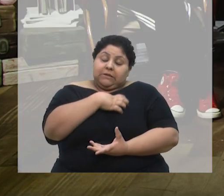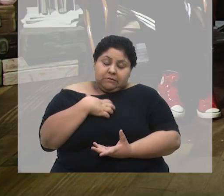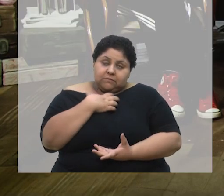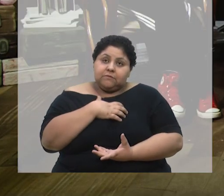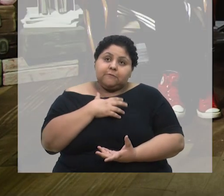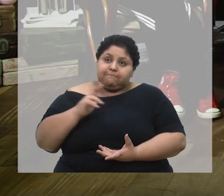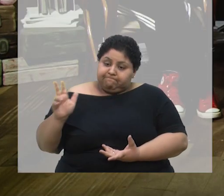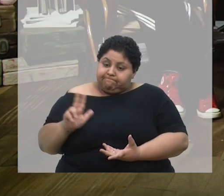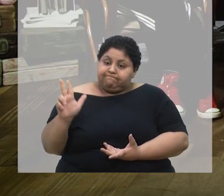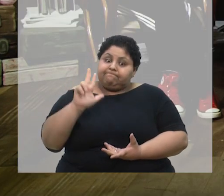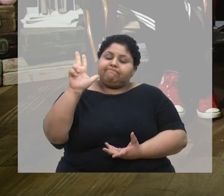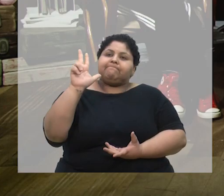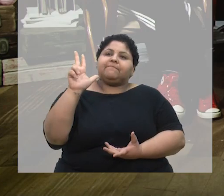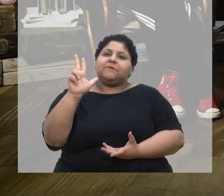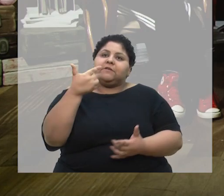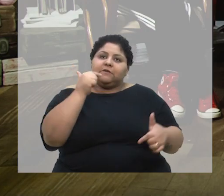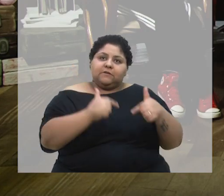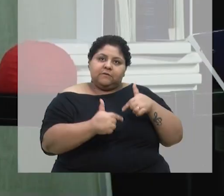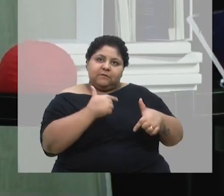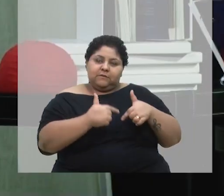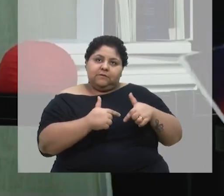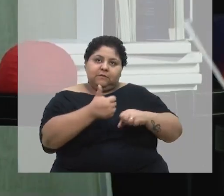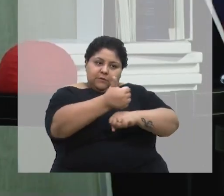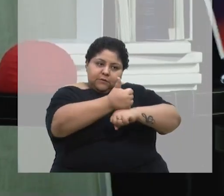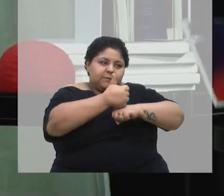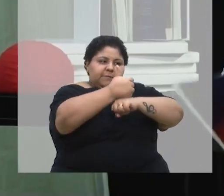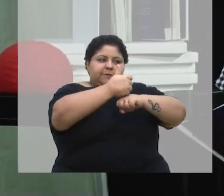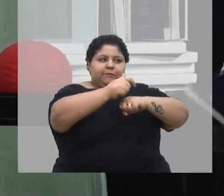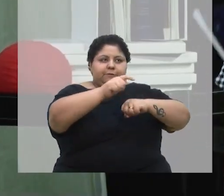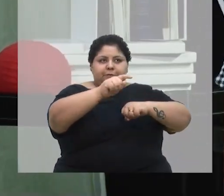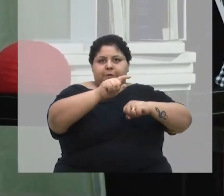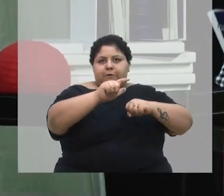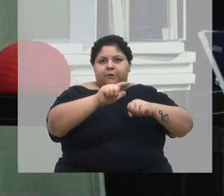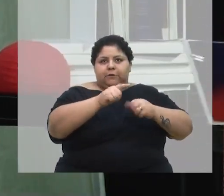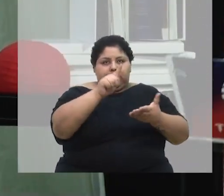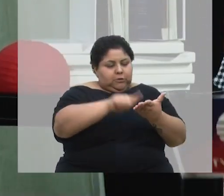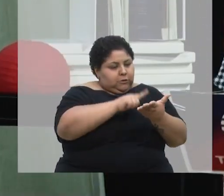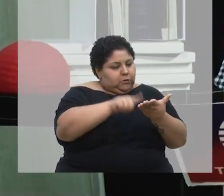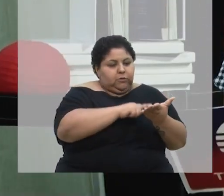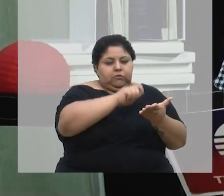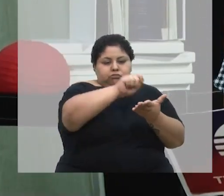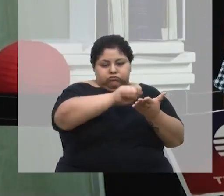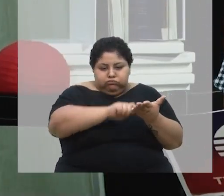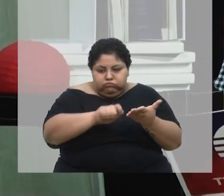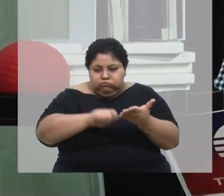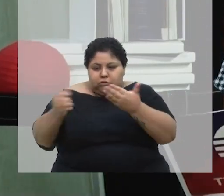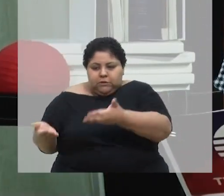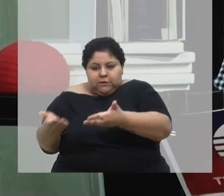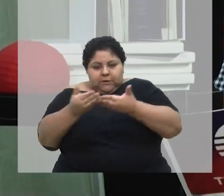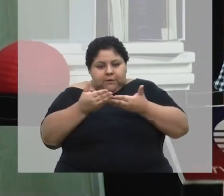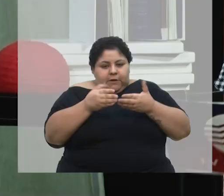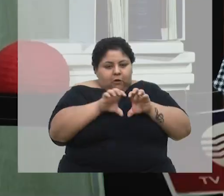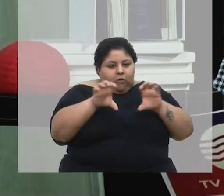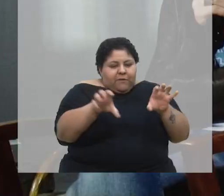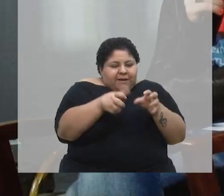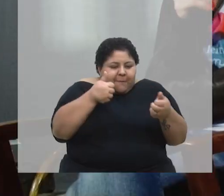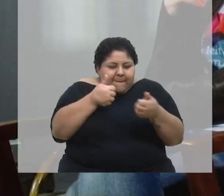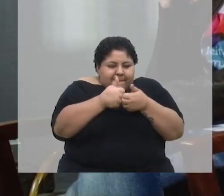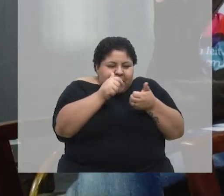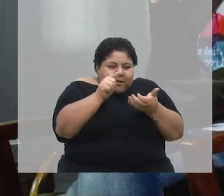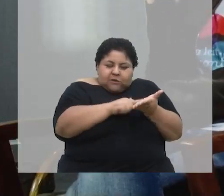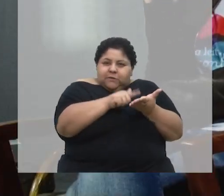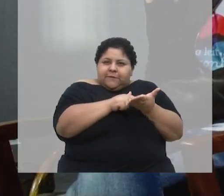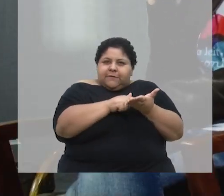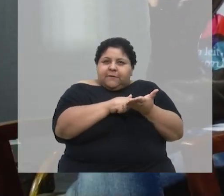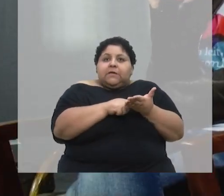forma também de valorizar esse trabalho dos livreiros, dos escritores, dos livreiros, e trazer a comunidade para perto do livro. Perfeito.